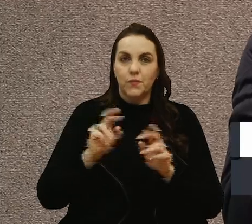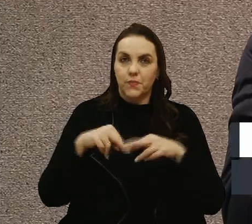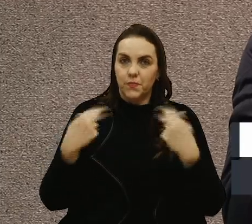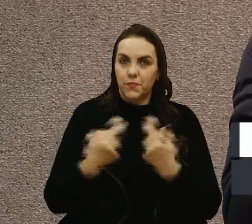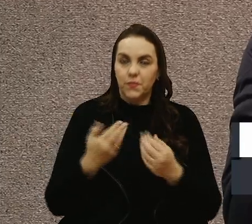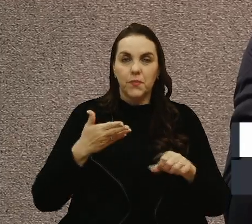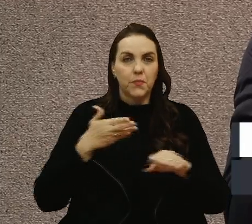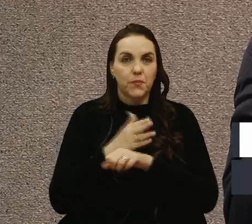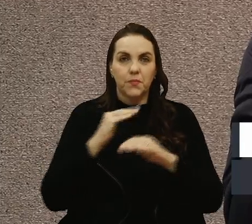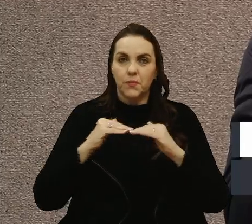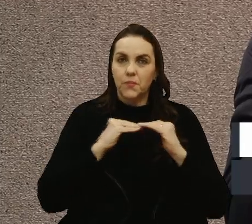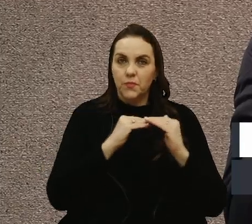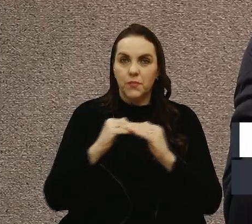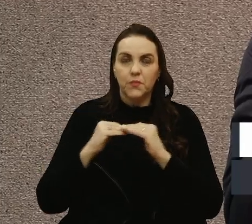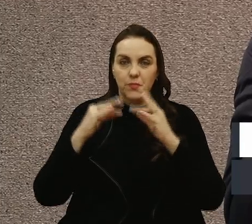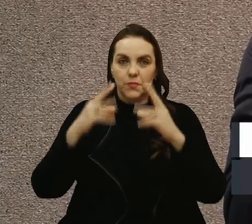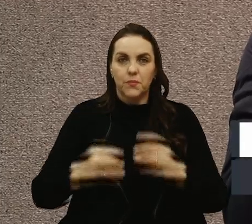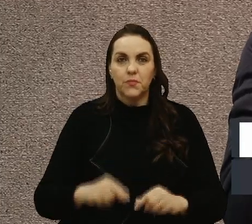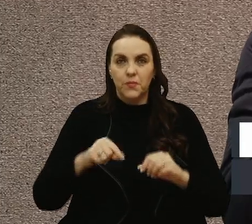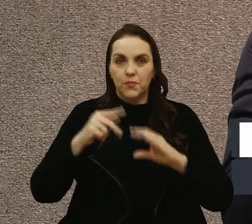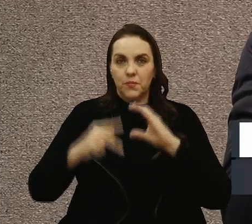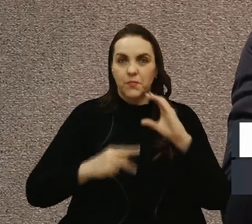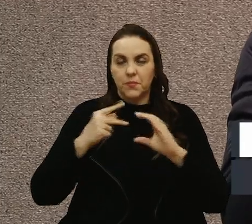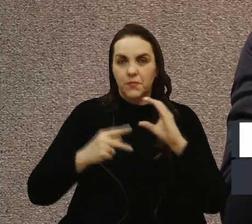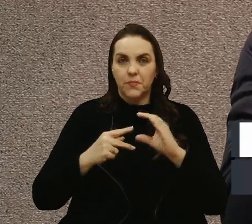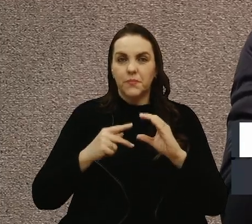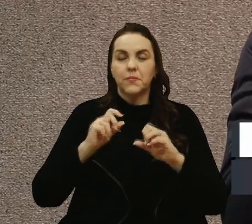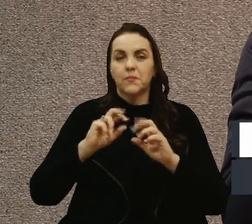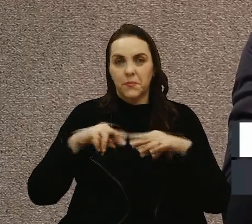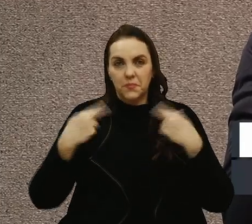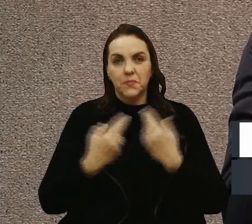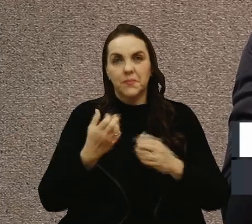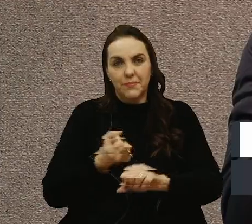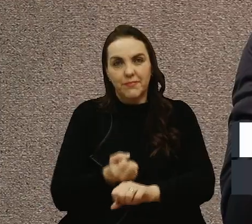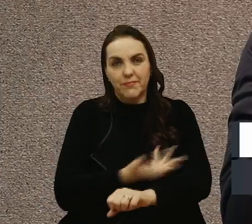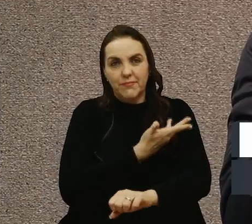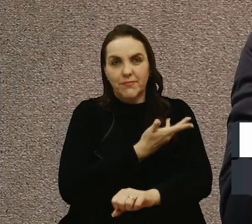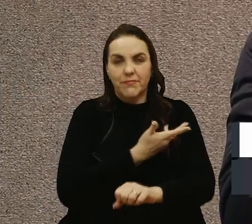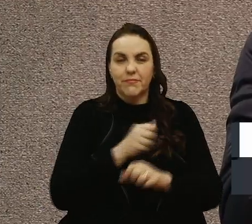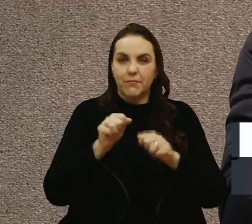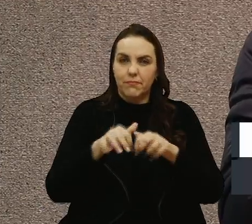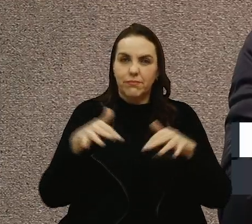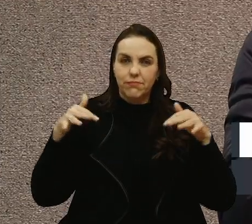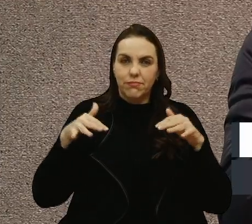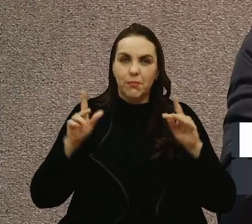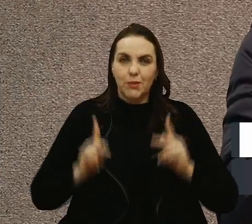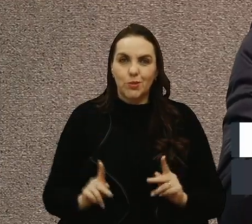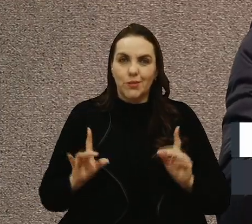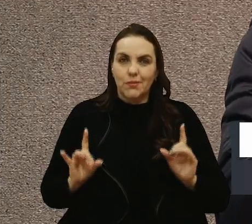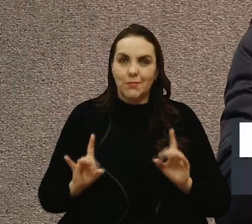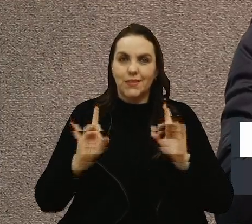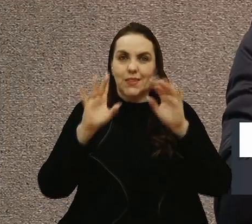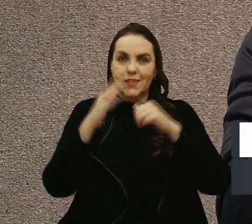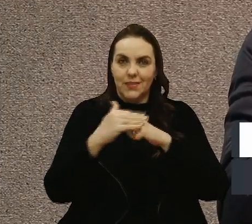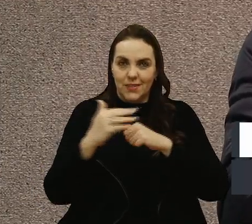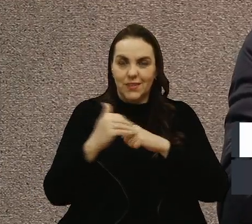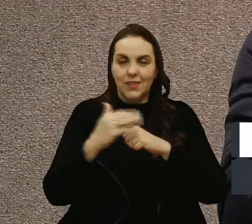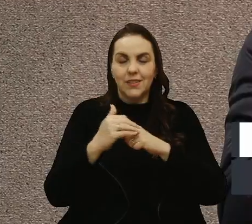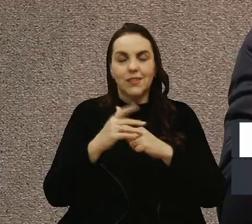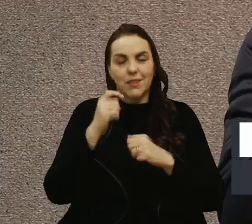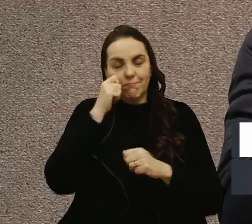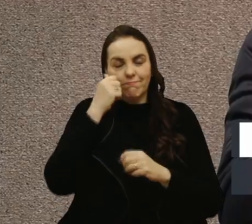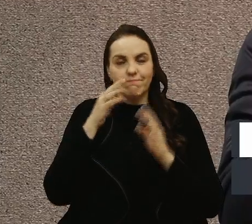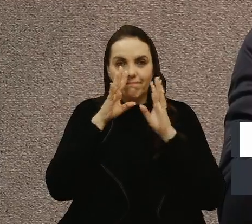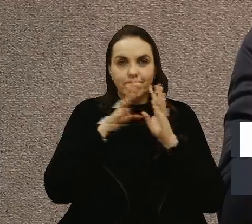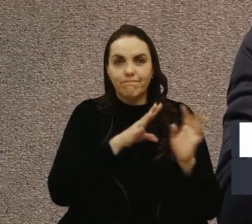aprovamos por unanimidade aqui nesta casa. Foi uma sessão bem emocionante, repleta de pessoas aqui especiais, queridas, que estavam prestigiando a vida e a